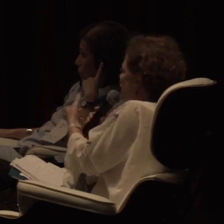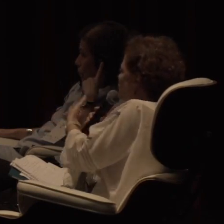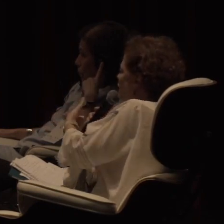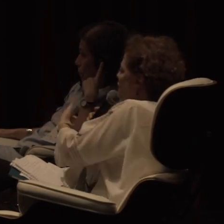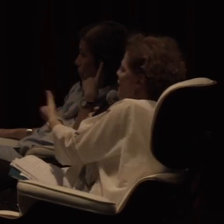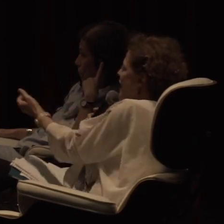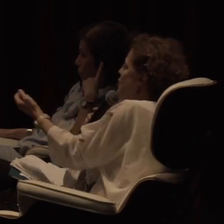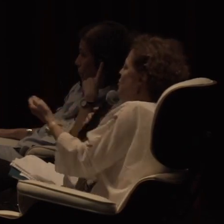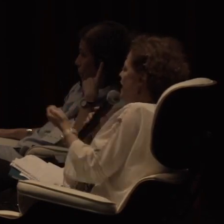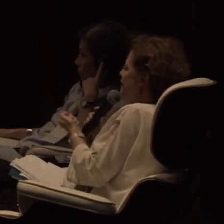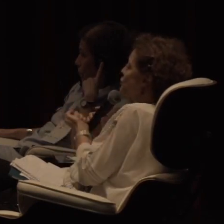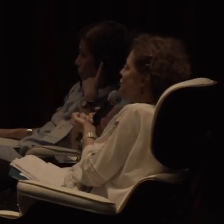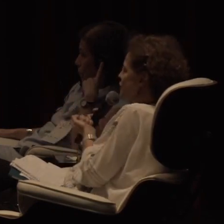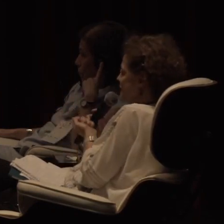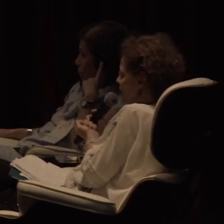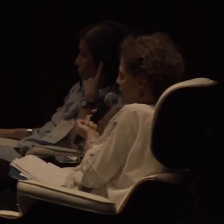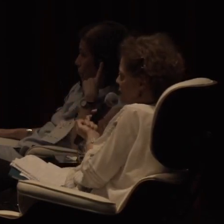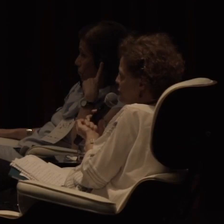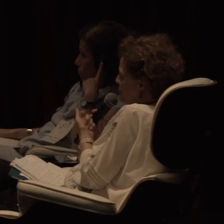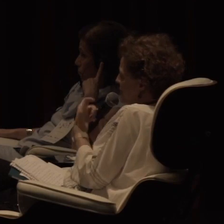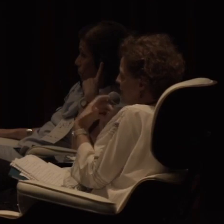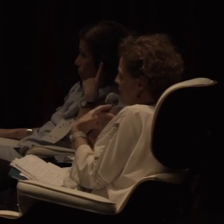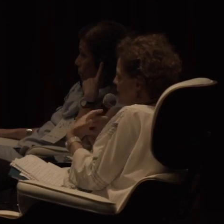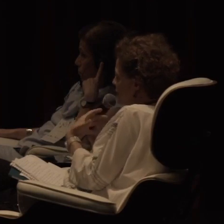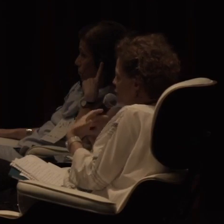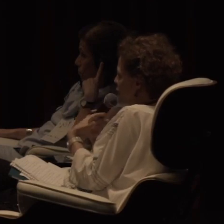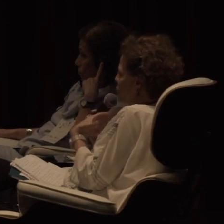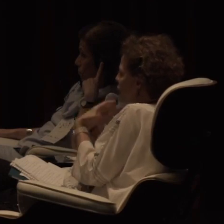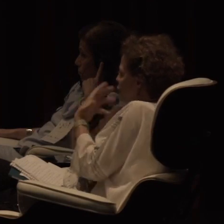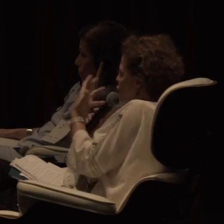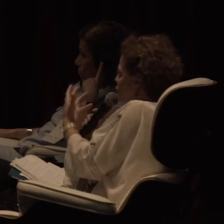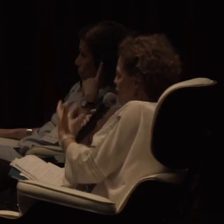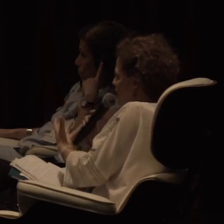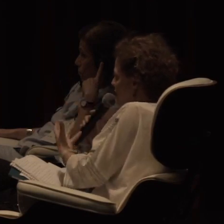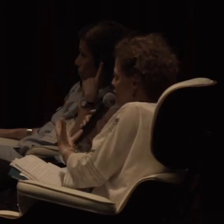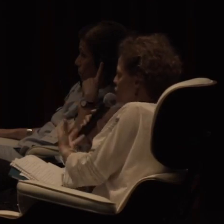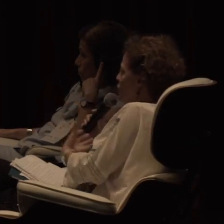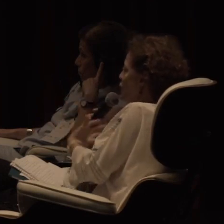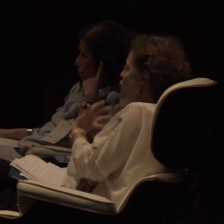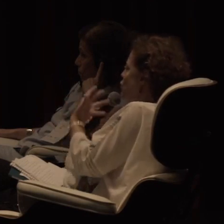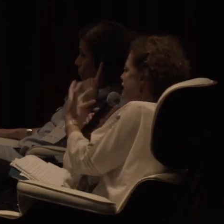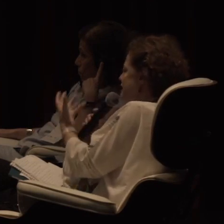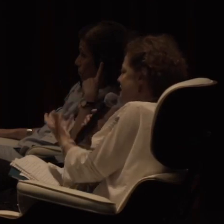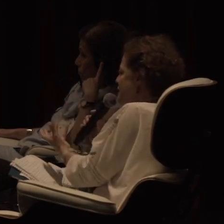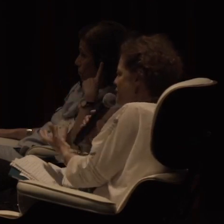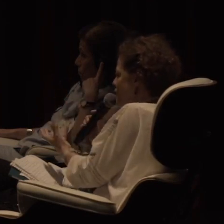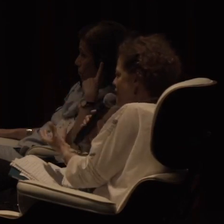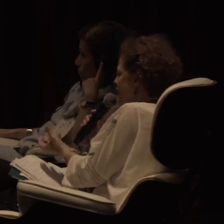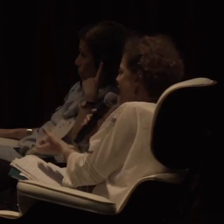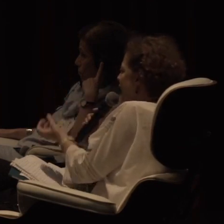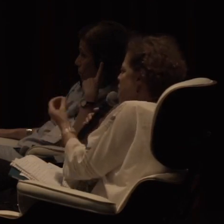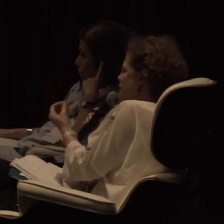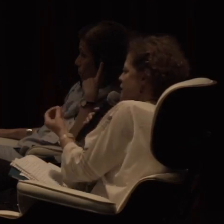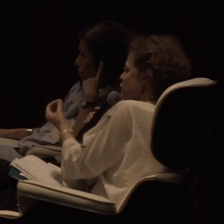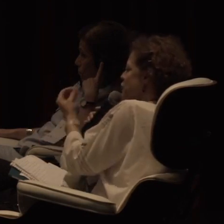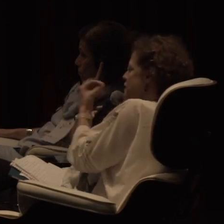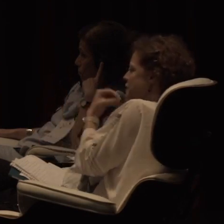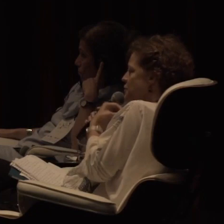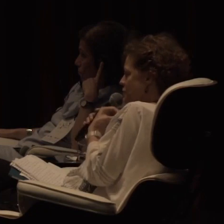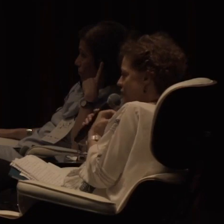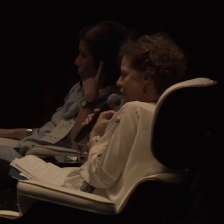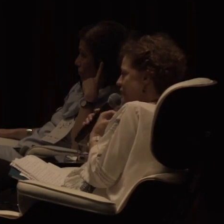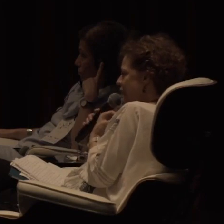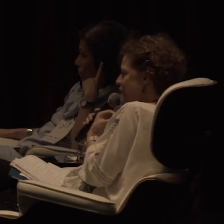muito interessante porque voltamos ao lugar do comunitário, pensar na literatura como algo comunitário, coletivo. Tem um